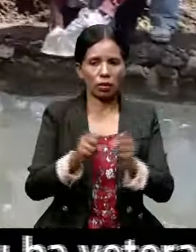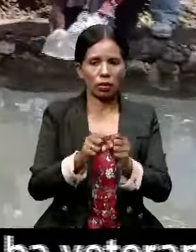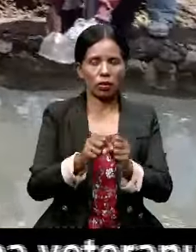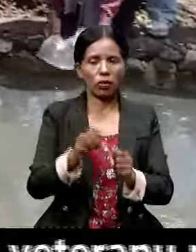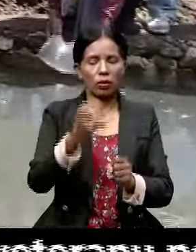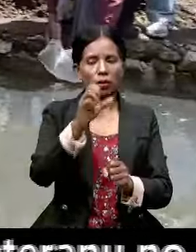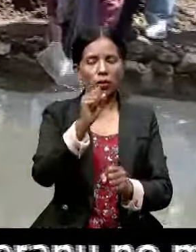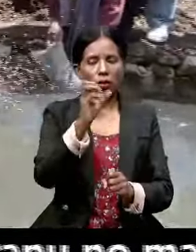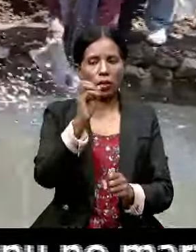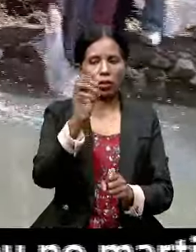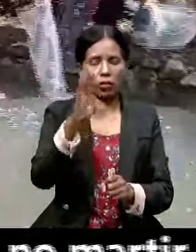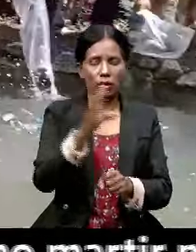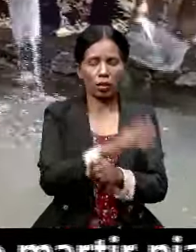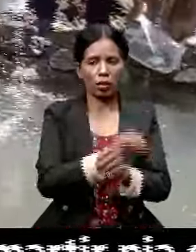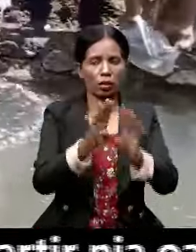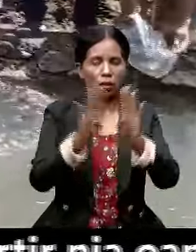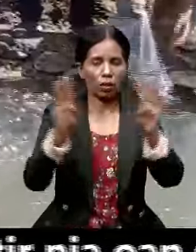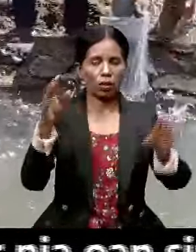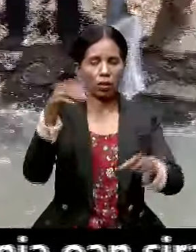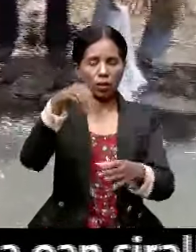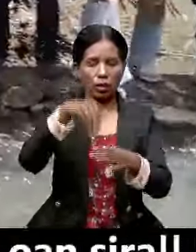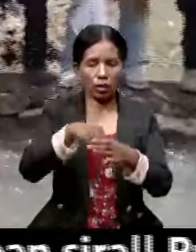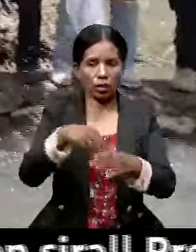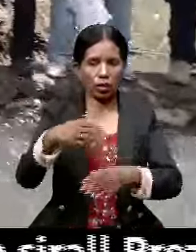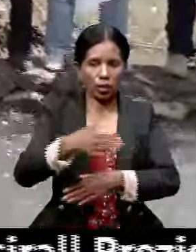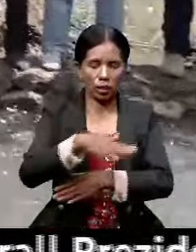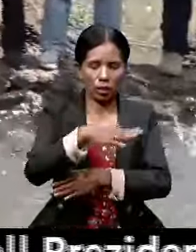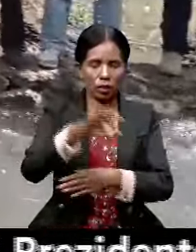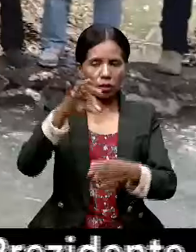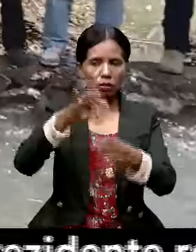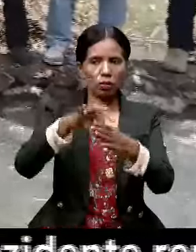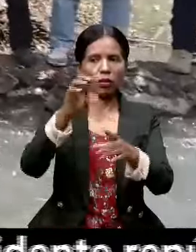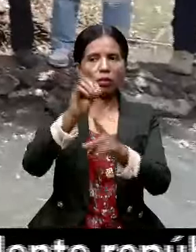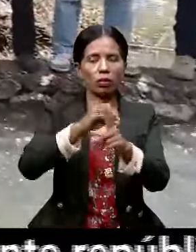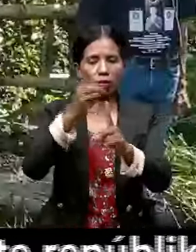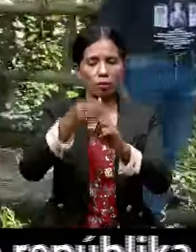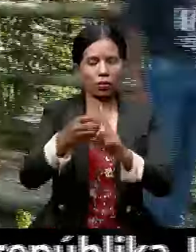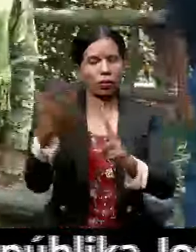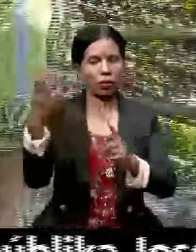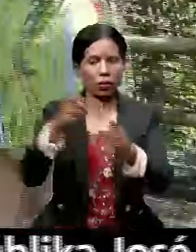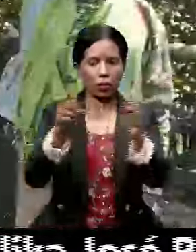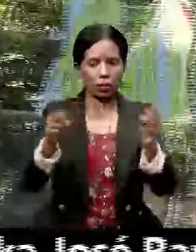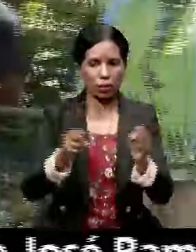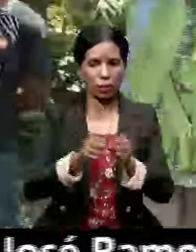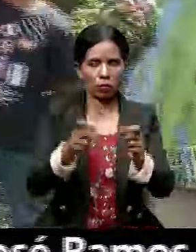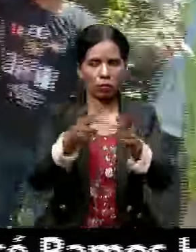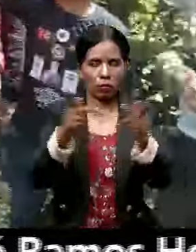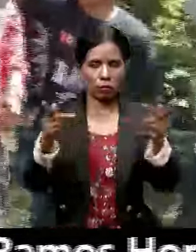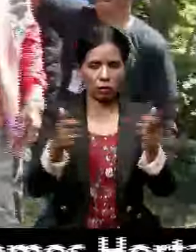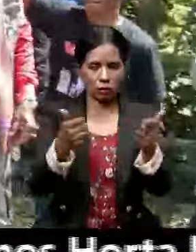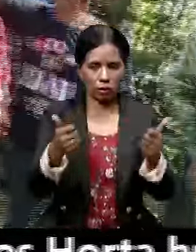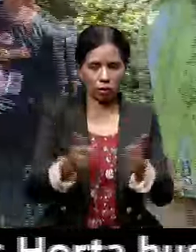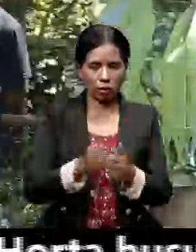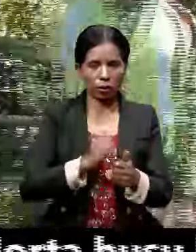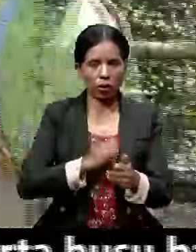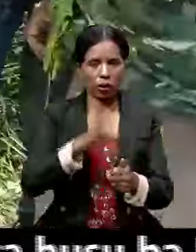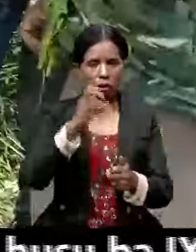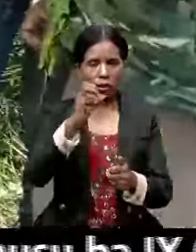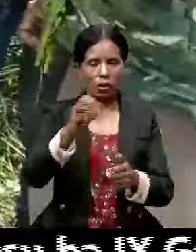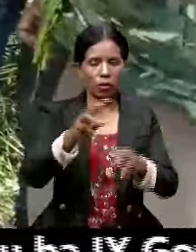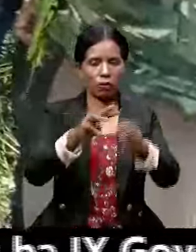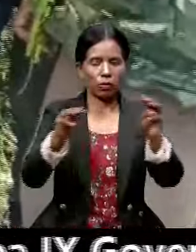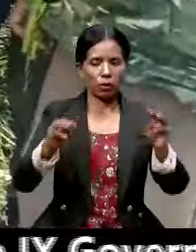Soro, ao lançamento da Kiak Ikan no Kuda Hudi e a Suku Soro, posto administrativo Ainaro Vila,